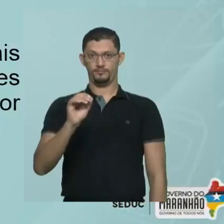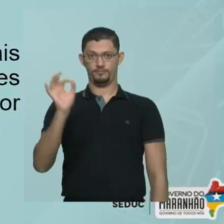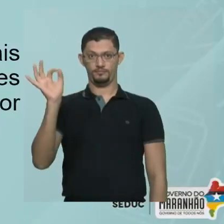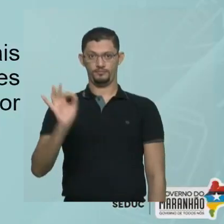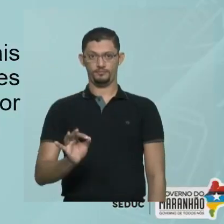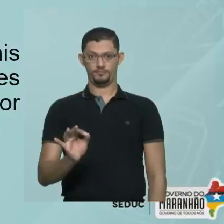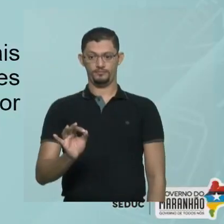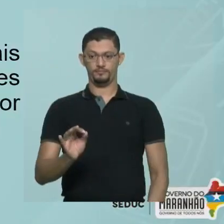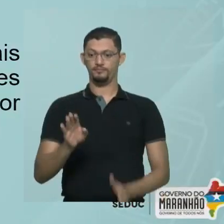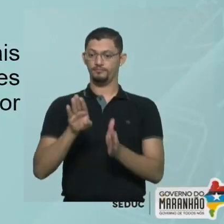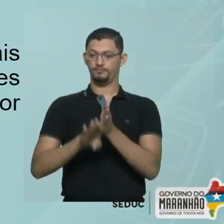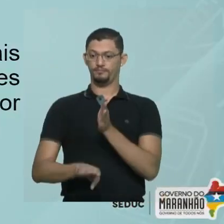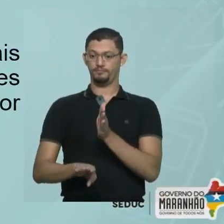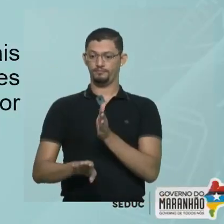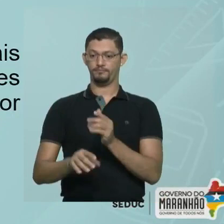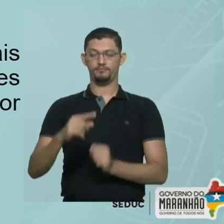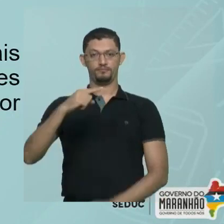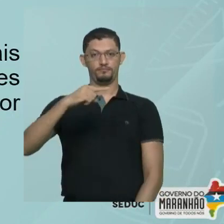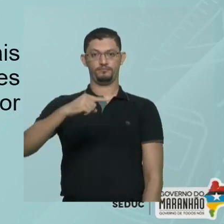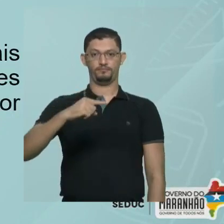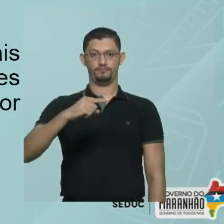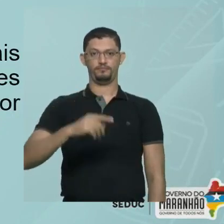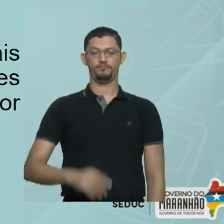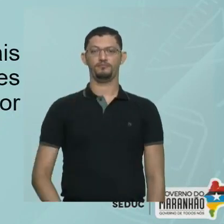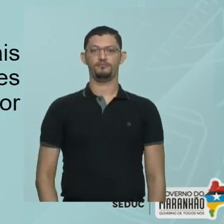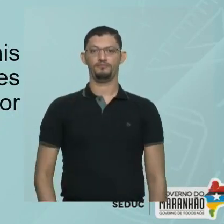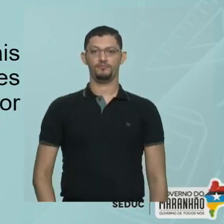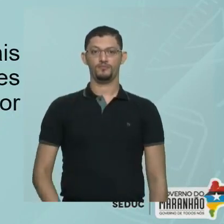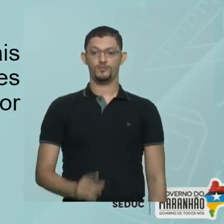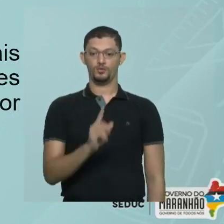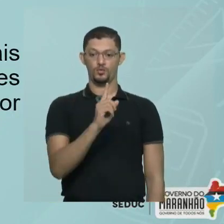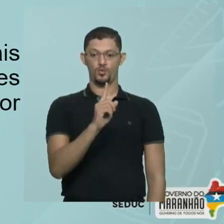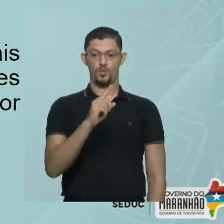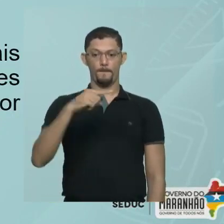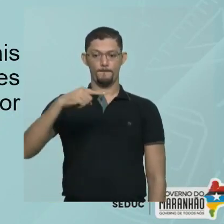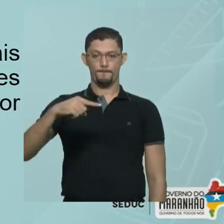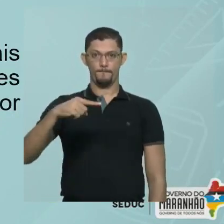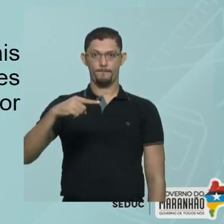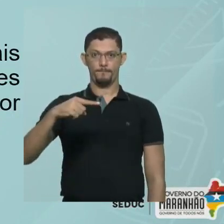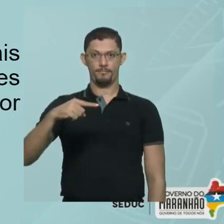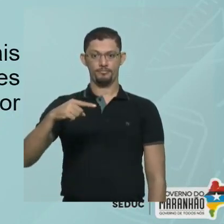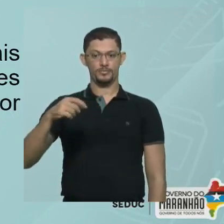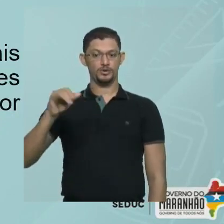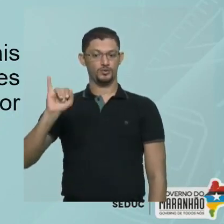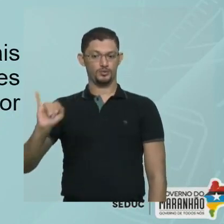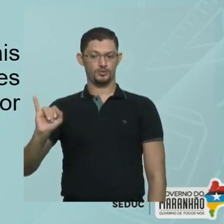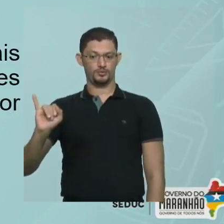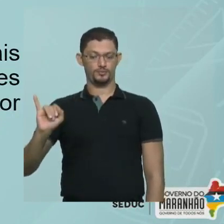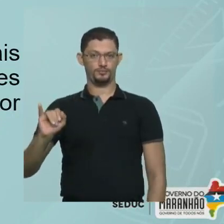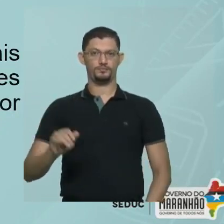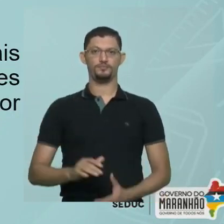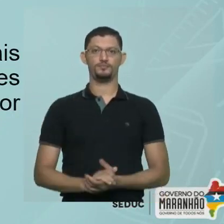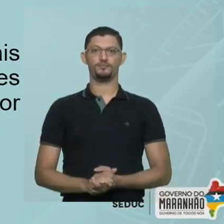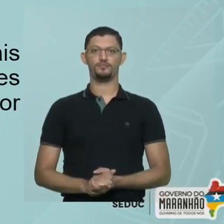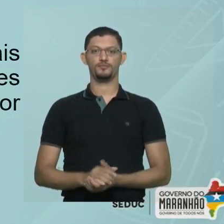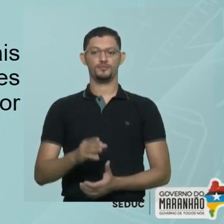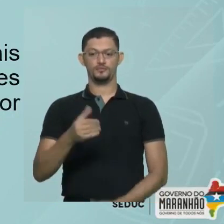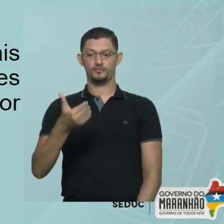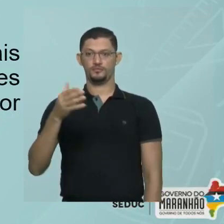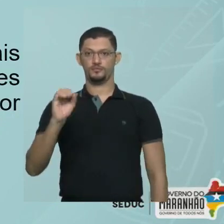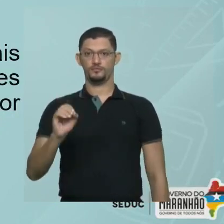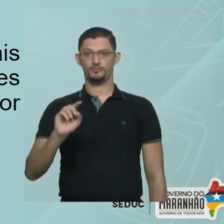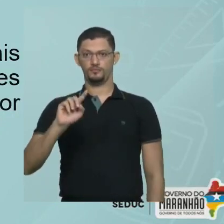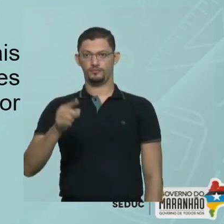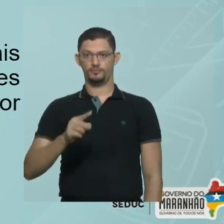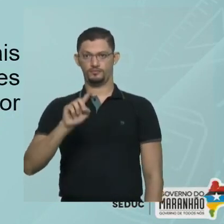Se é desconto, é menos. Qual é o fator de atualização? 1 menos a taxa. Se é 10, duas casas para a esquerda, uma,